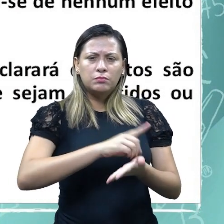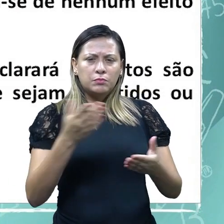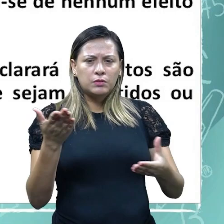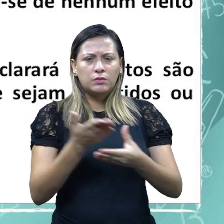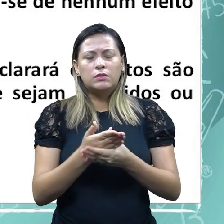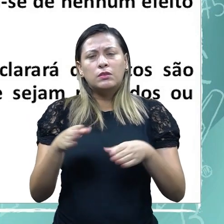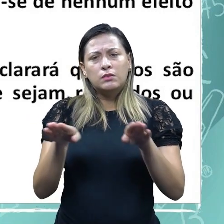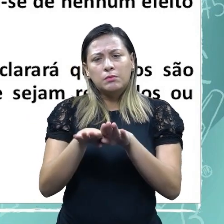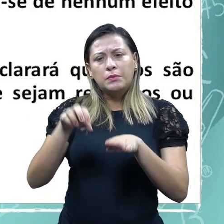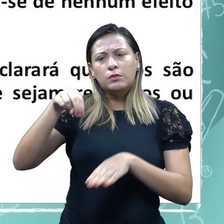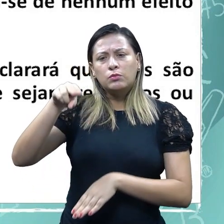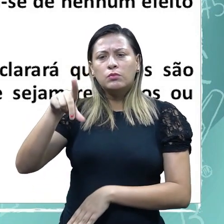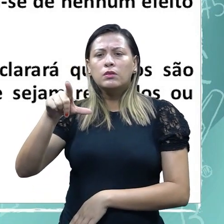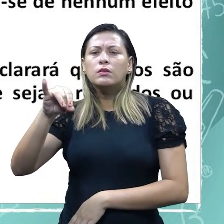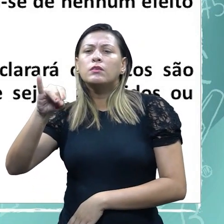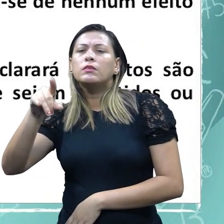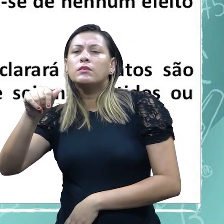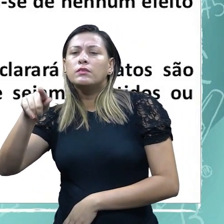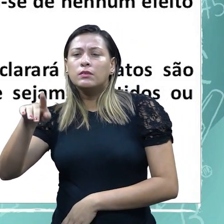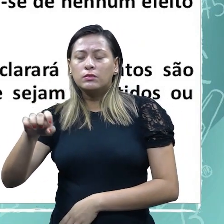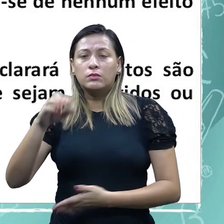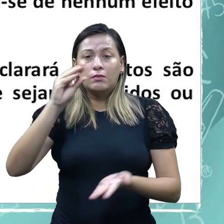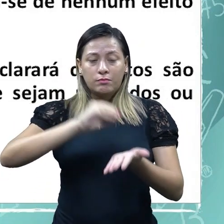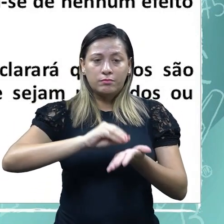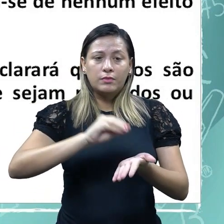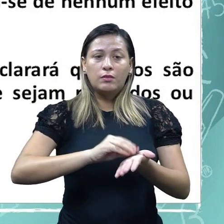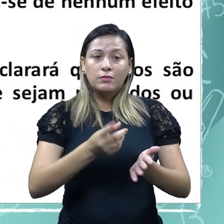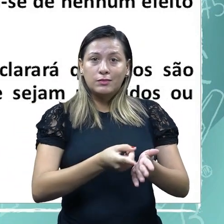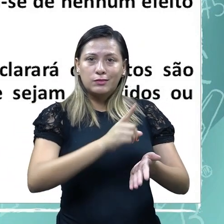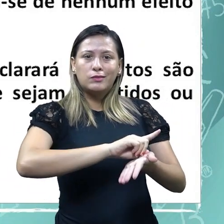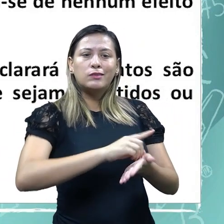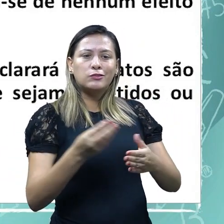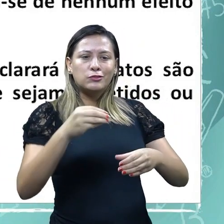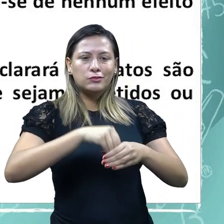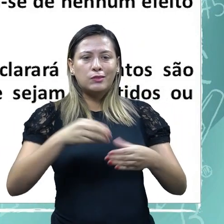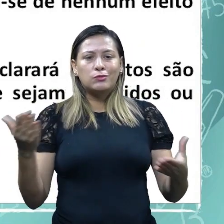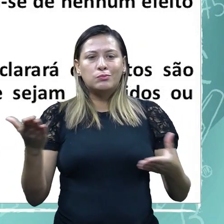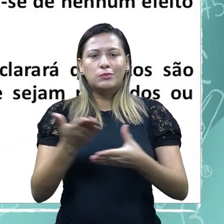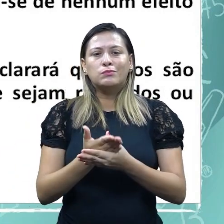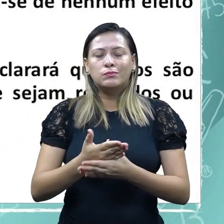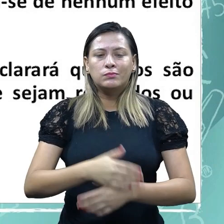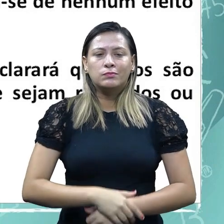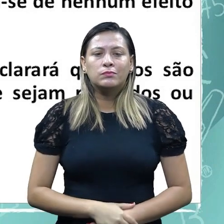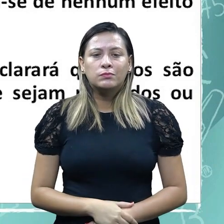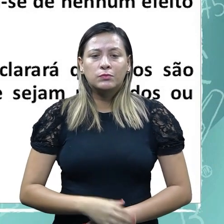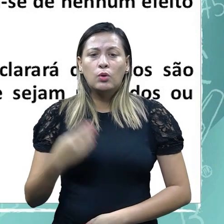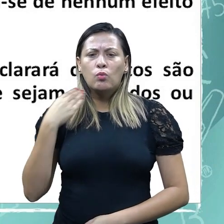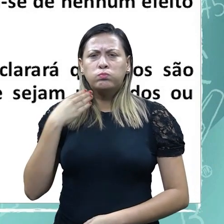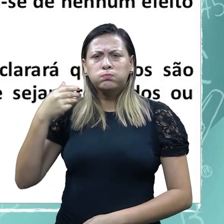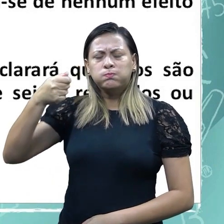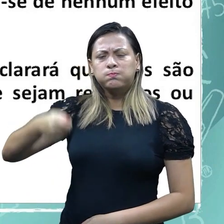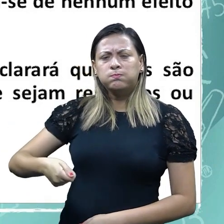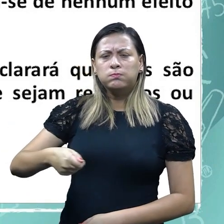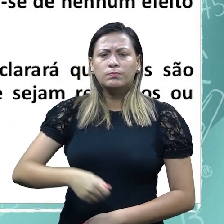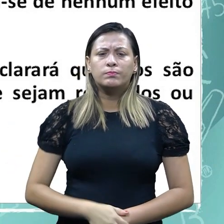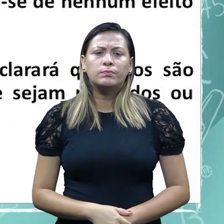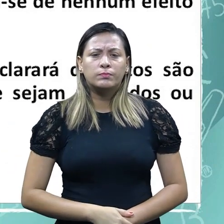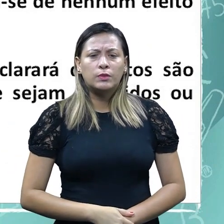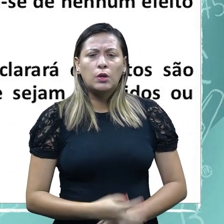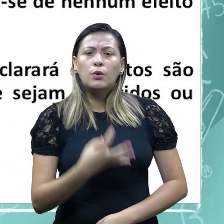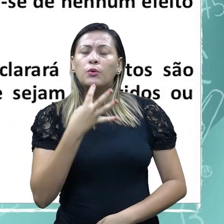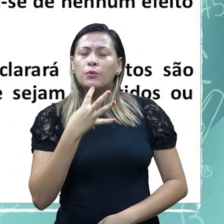processuais e nulidades, por exemplo, da falta de pressupostos processuais, né? O juiz, ele